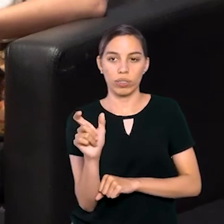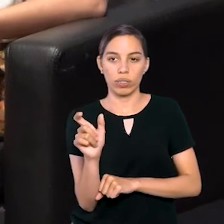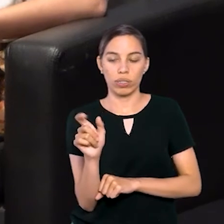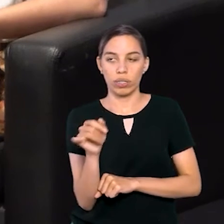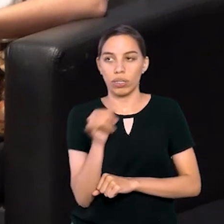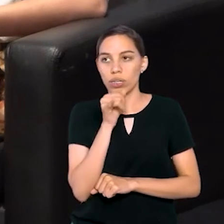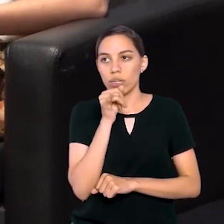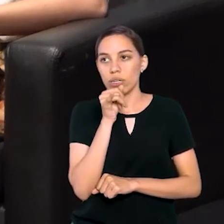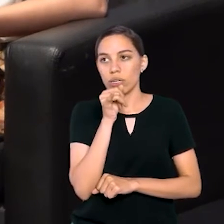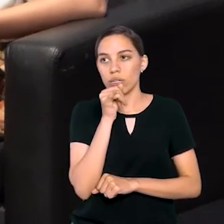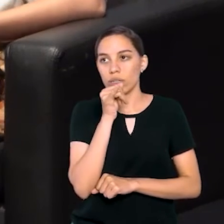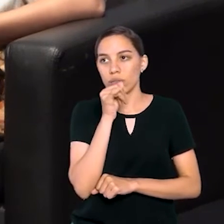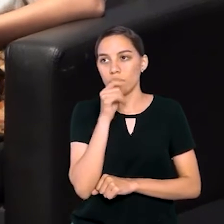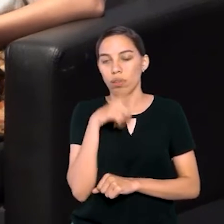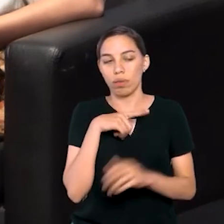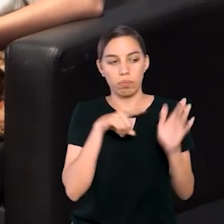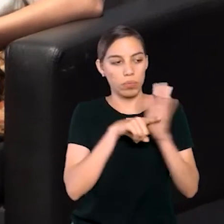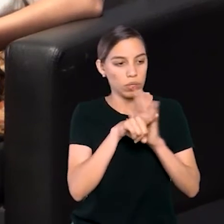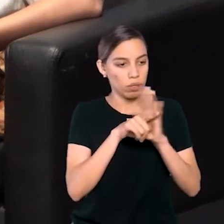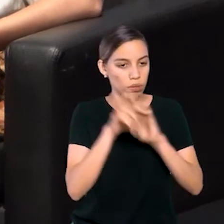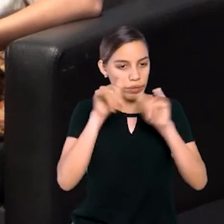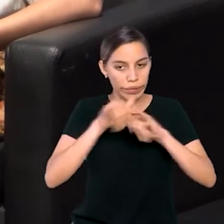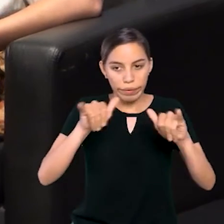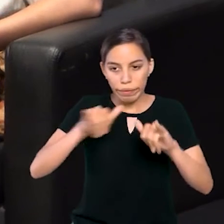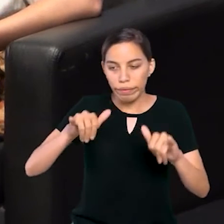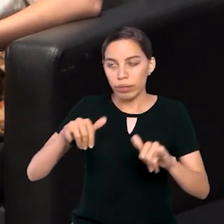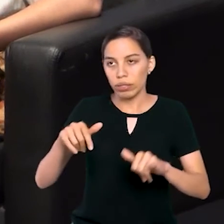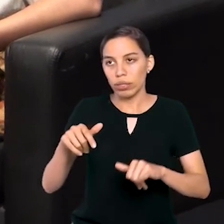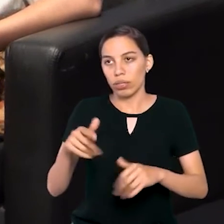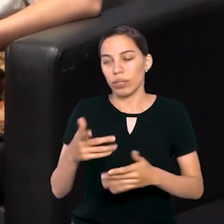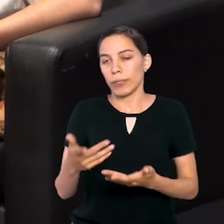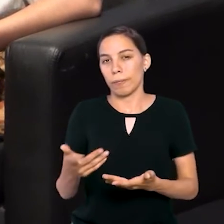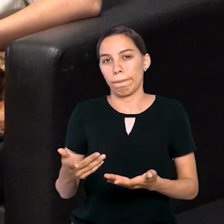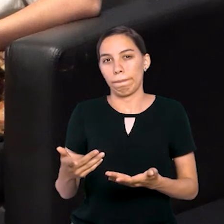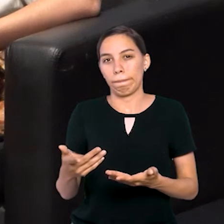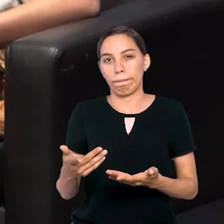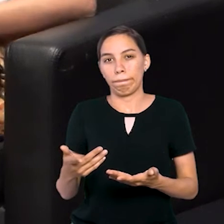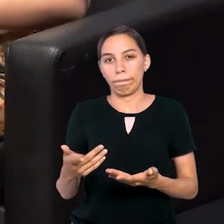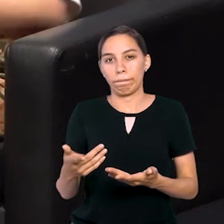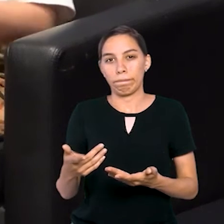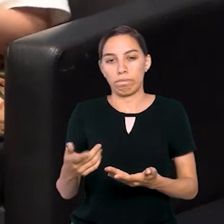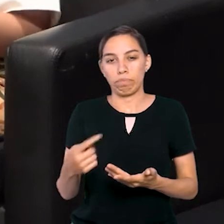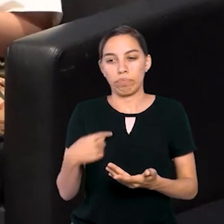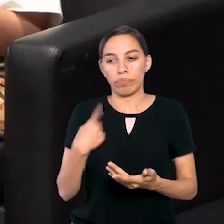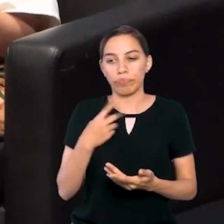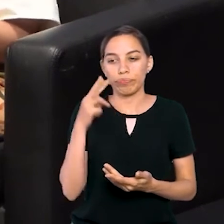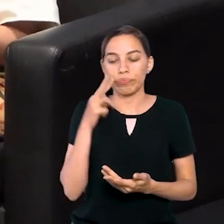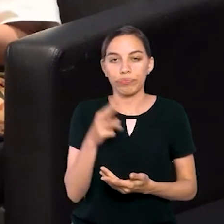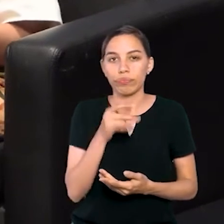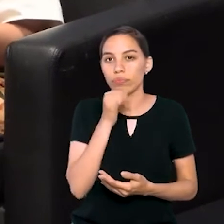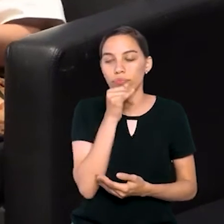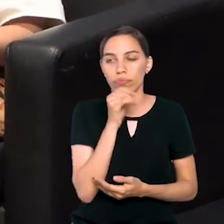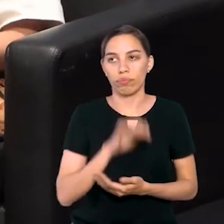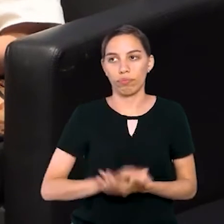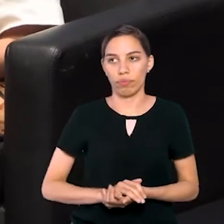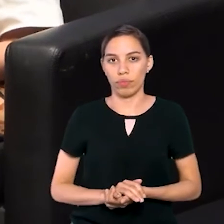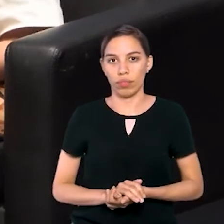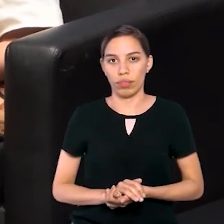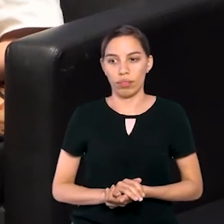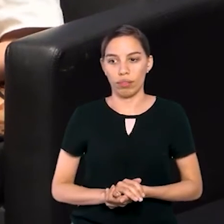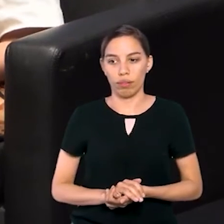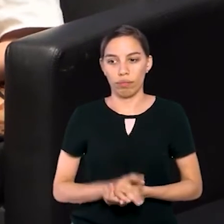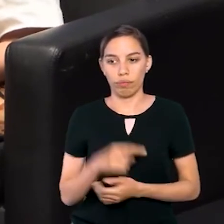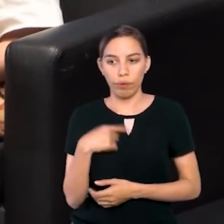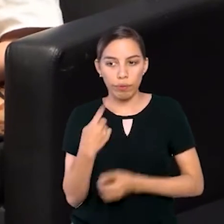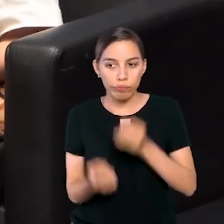né, pesquisadoras. Então, é algo que a gente vê, por exemplo, uma borragem da nossa autoria,